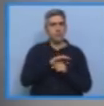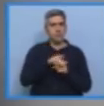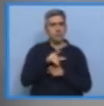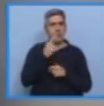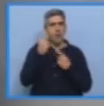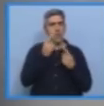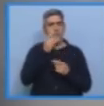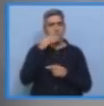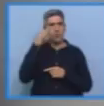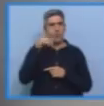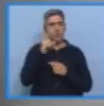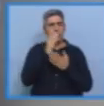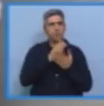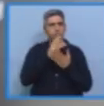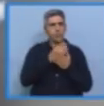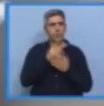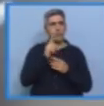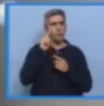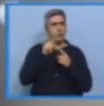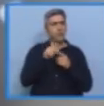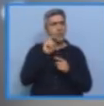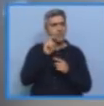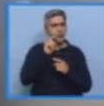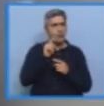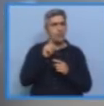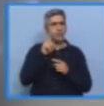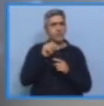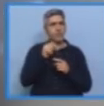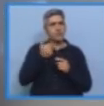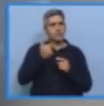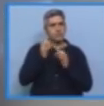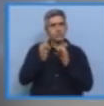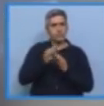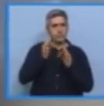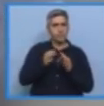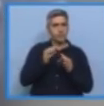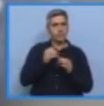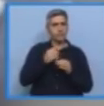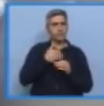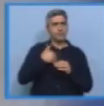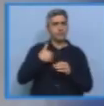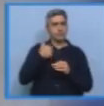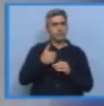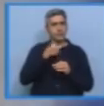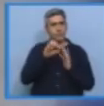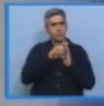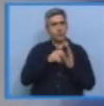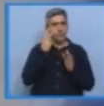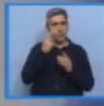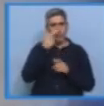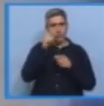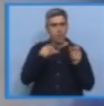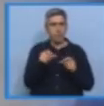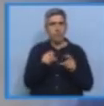que um dia que estudou para defender e zelar pela integridade da vida humana,